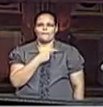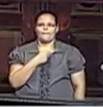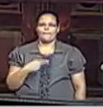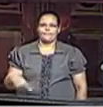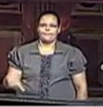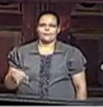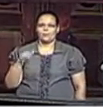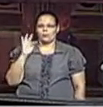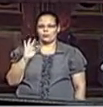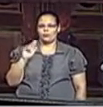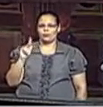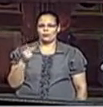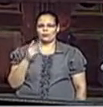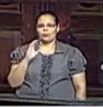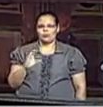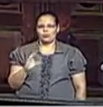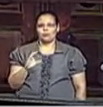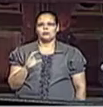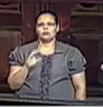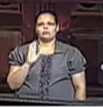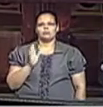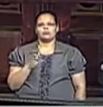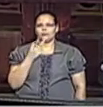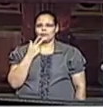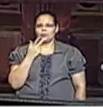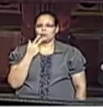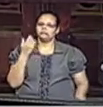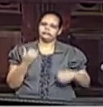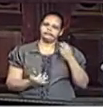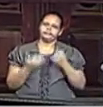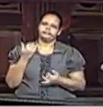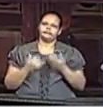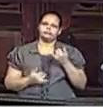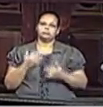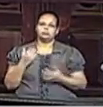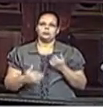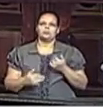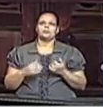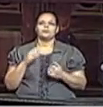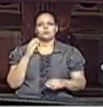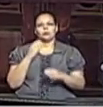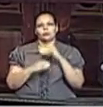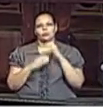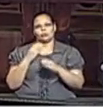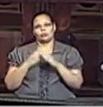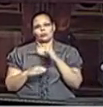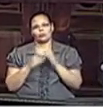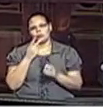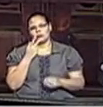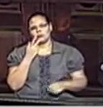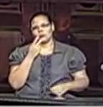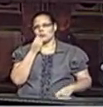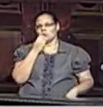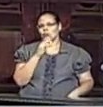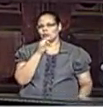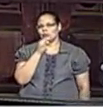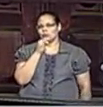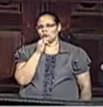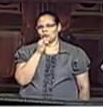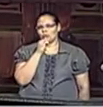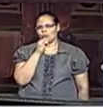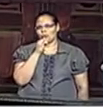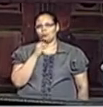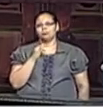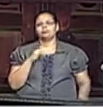presidente Fernando Henrique Cardoso. Já falamos sobre isso aqui, telecomunicações, falamos sobre o bom exemplo da mineração,